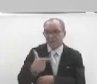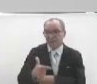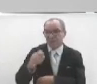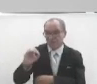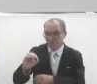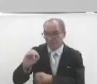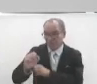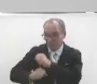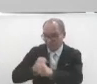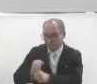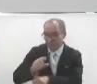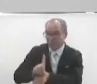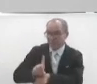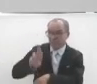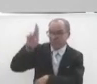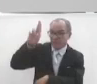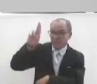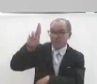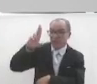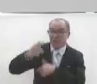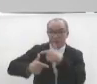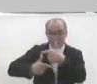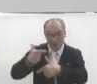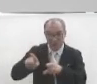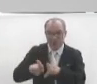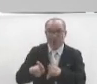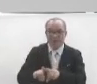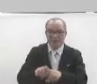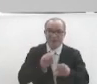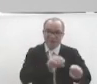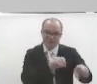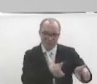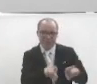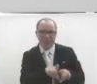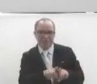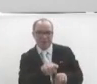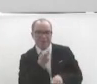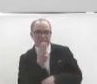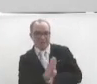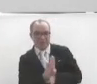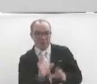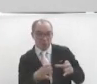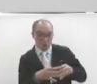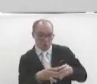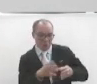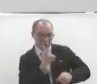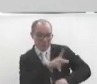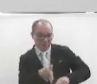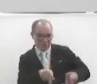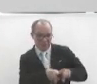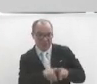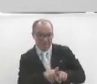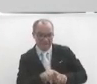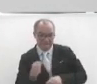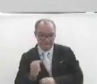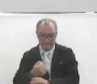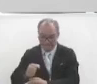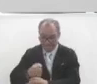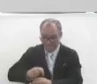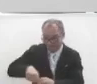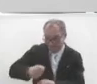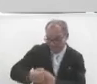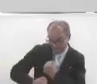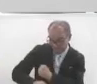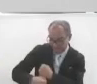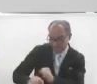vinte por cento para doutorado na área de atuação e educação classe de auxiliar serviços gerais e merendeira